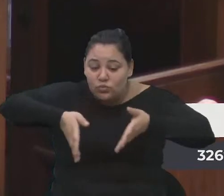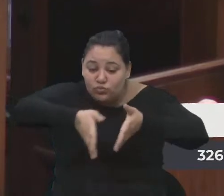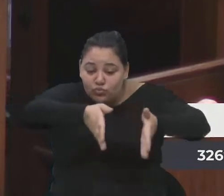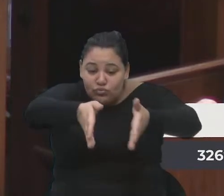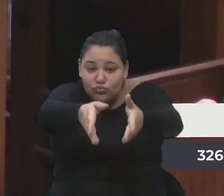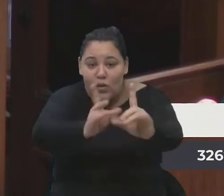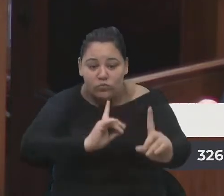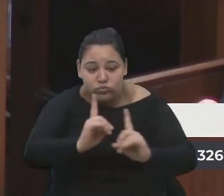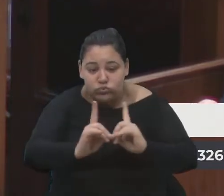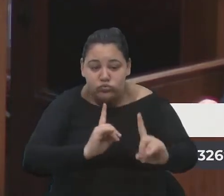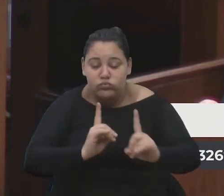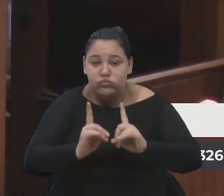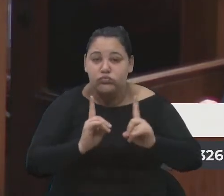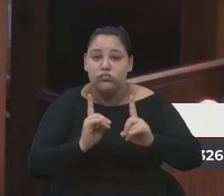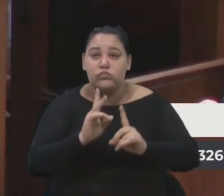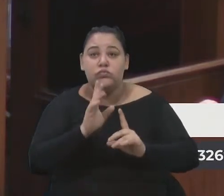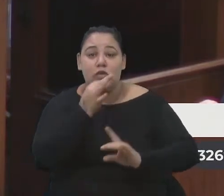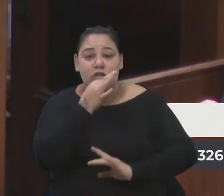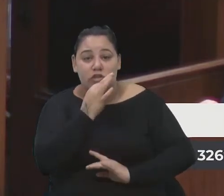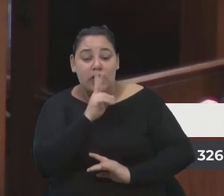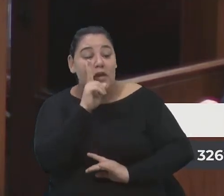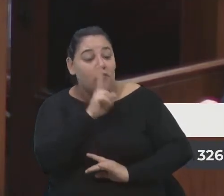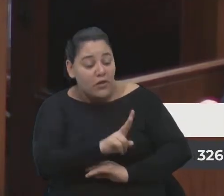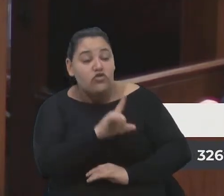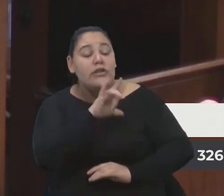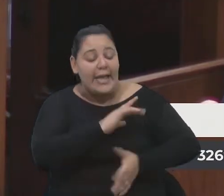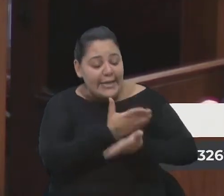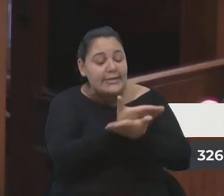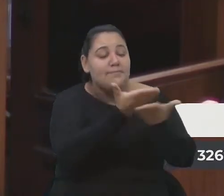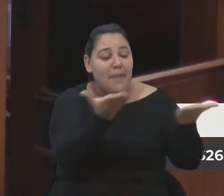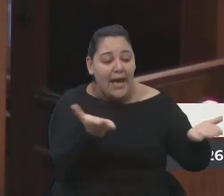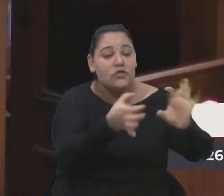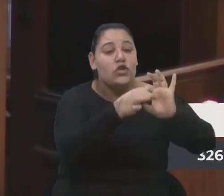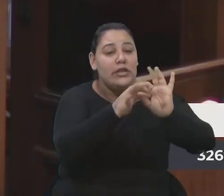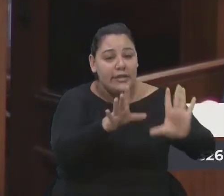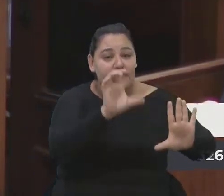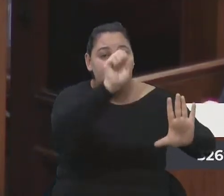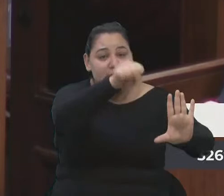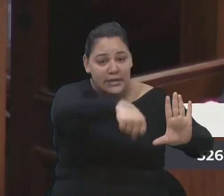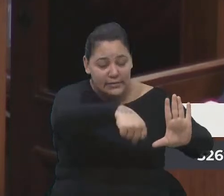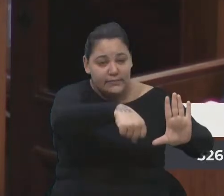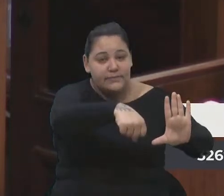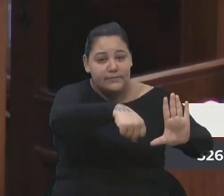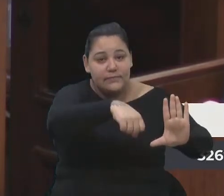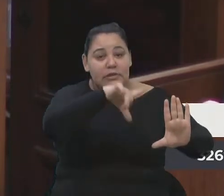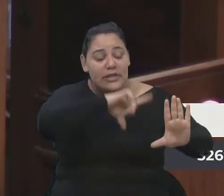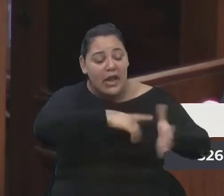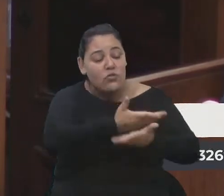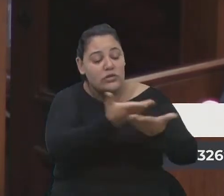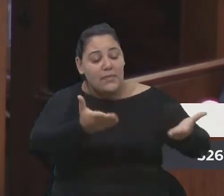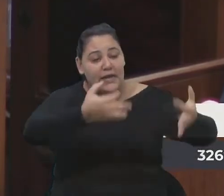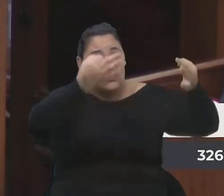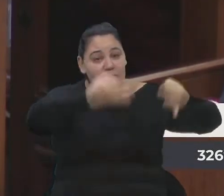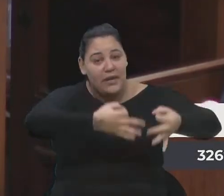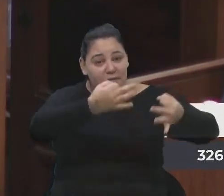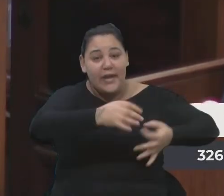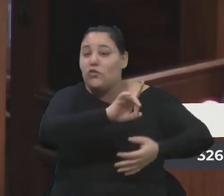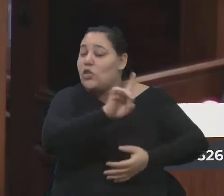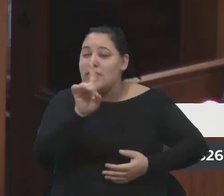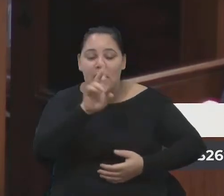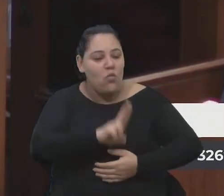hoje vago, vereador Cadore, um espaço vago, um espaço perfeito que não está sendo